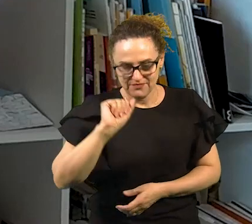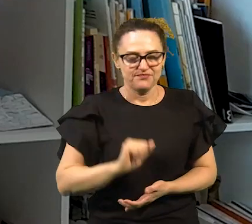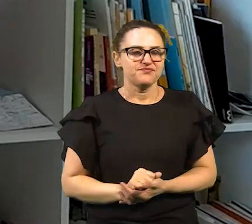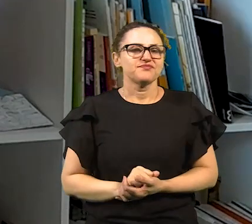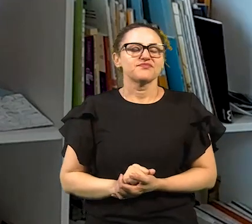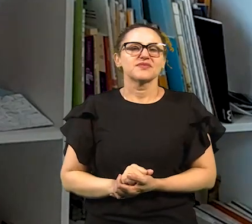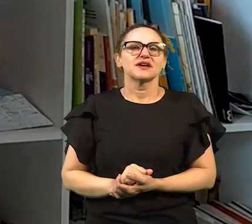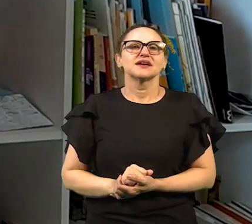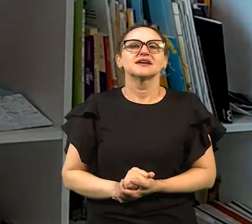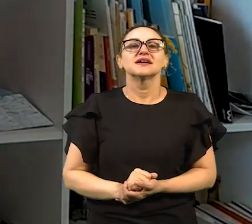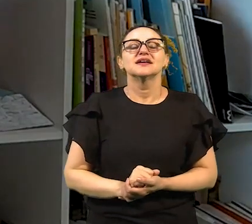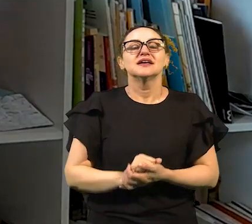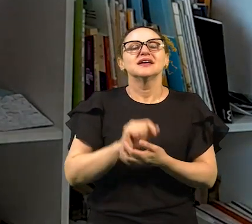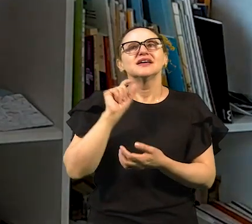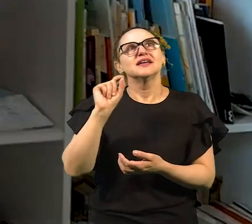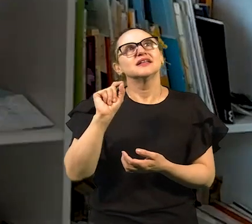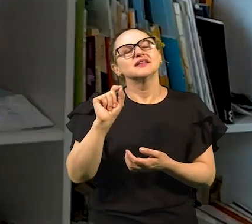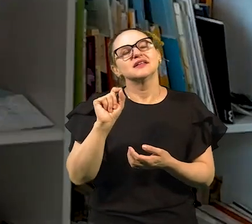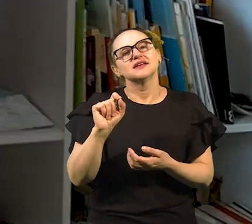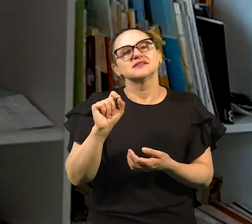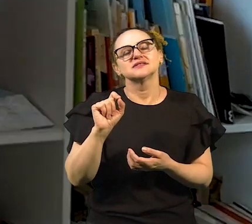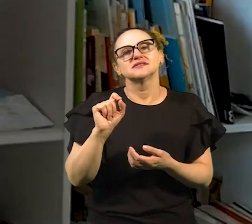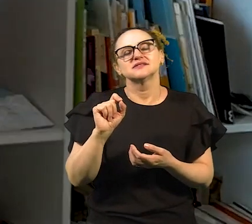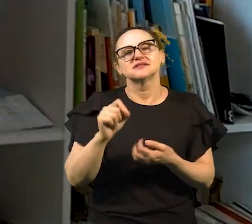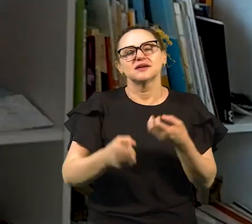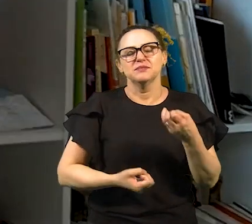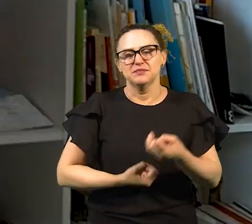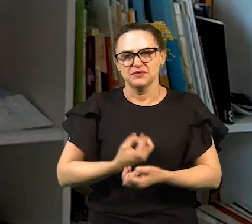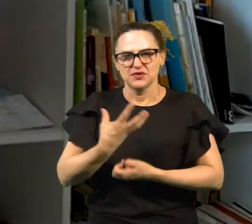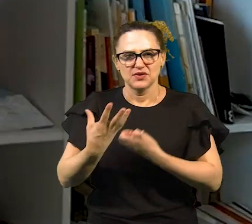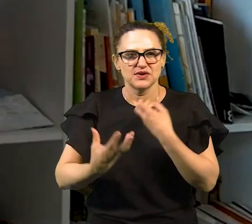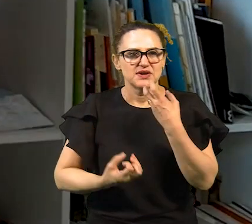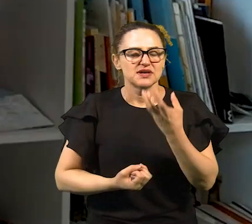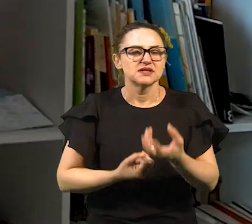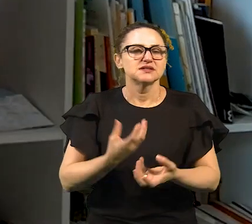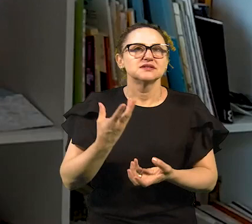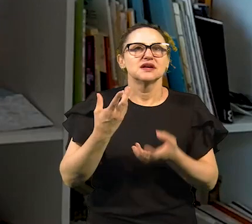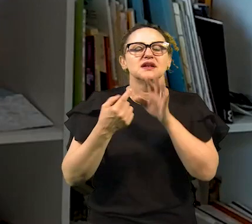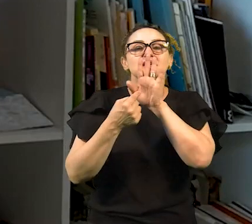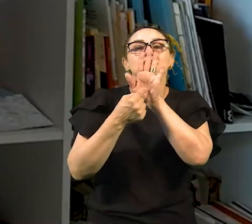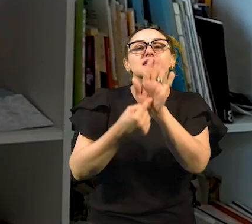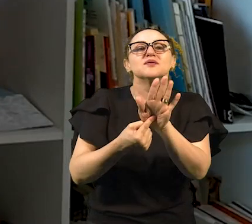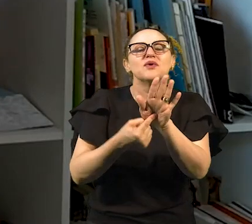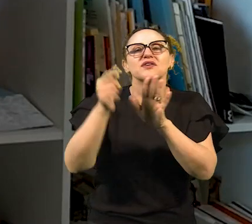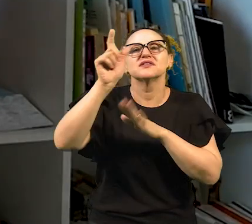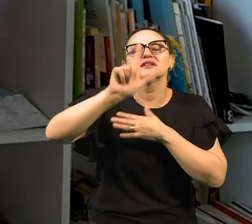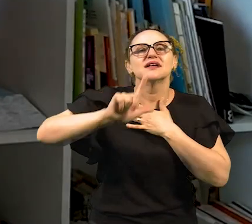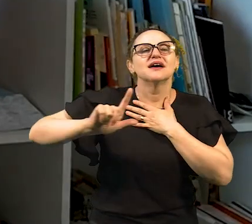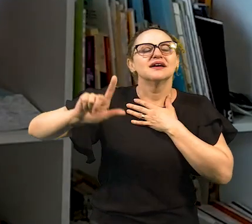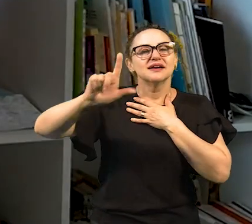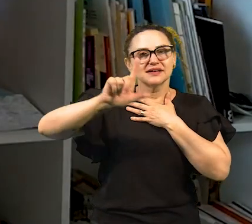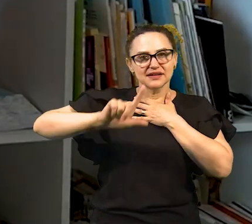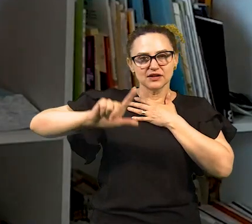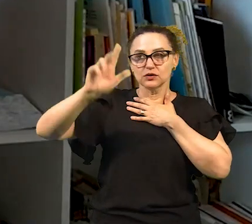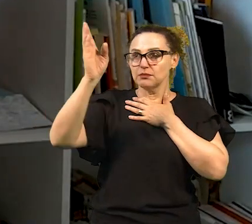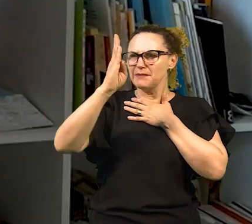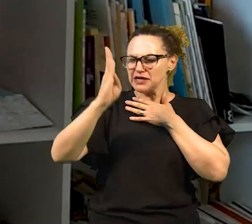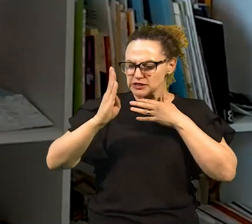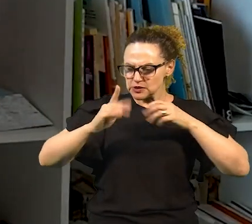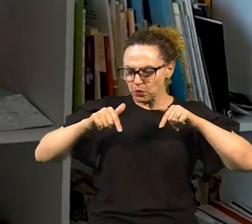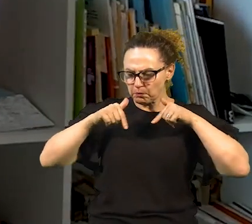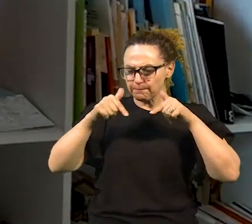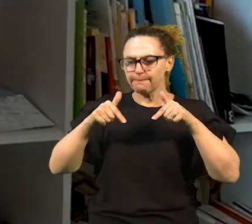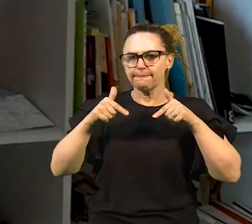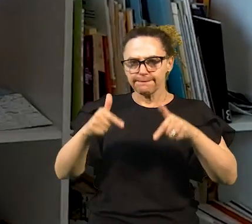Do Catulo da Paixão cearense, eu trago para vocês uma das questões que aparece, por exemplo, na literatura, nesse Brasil que luta,